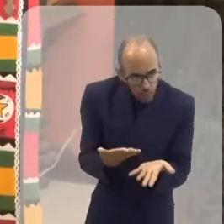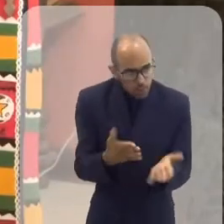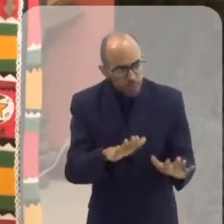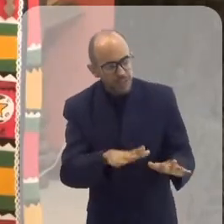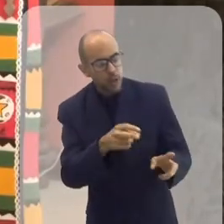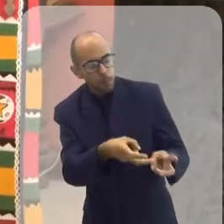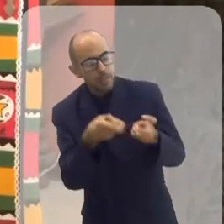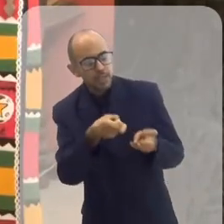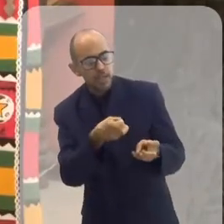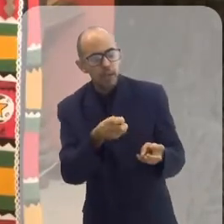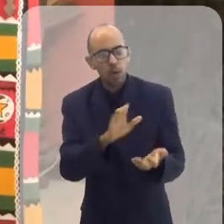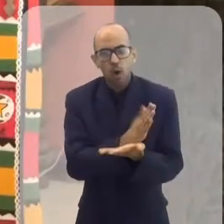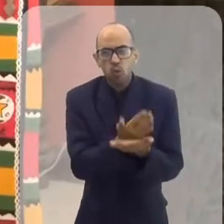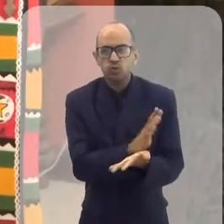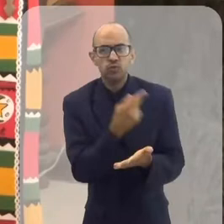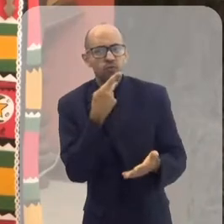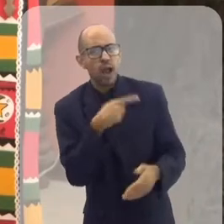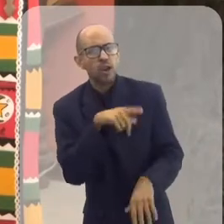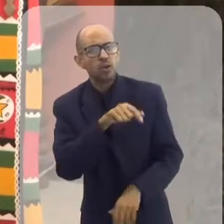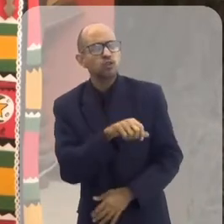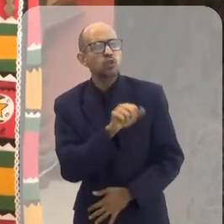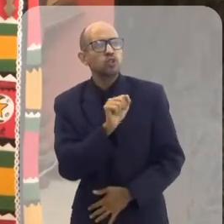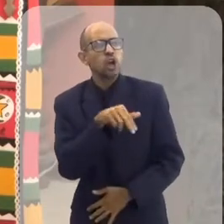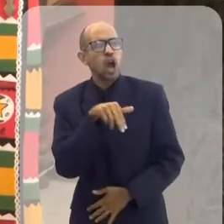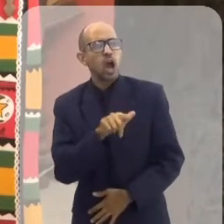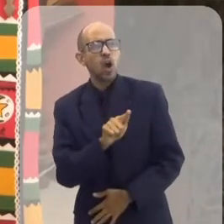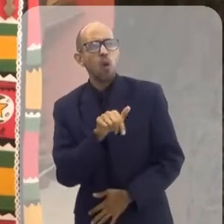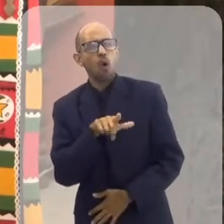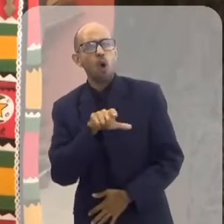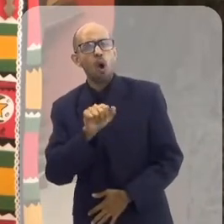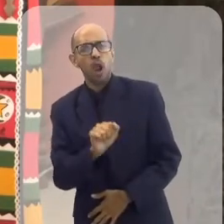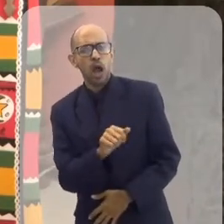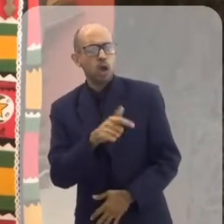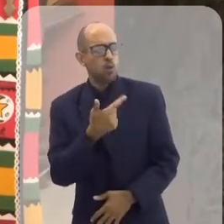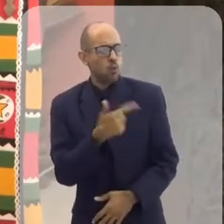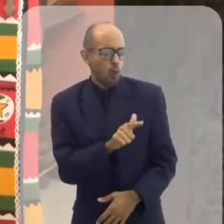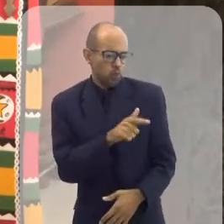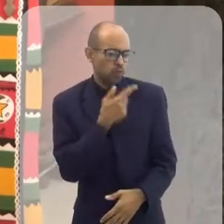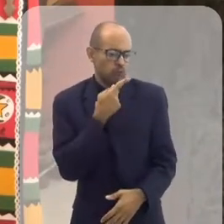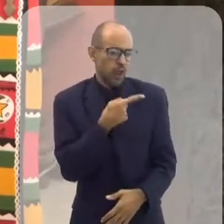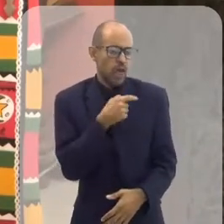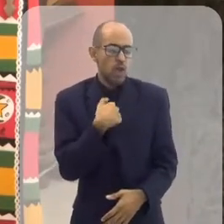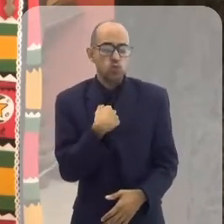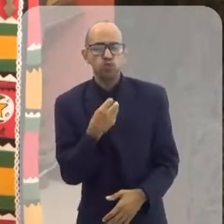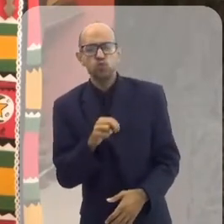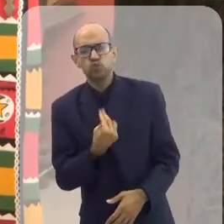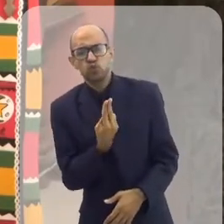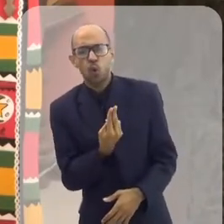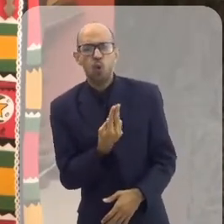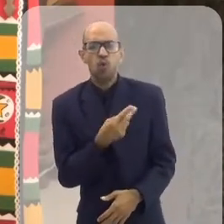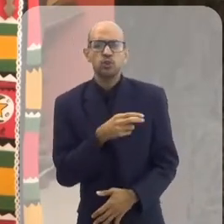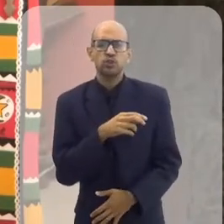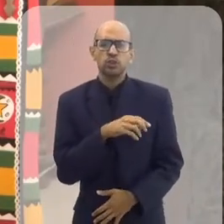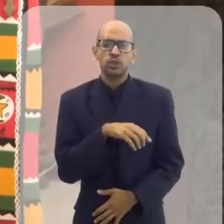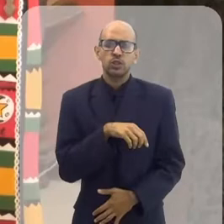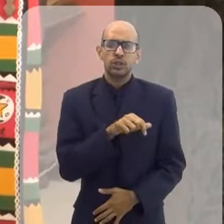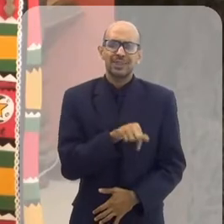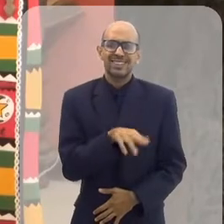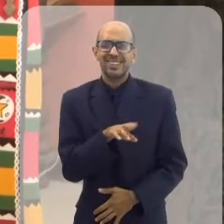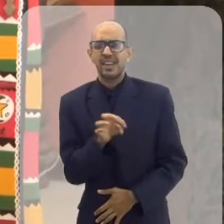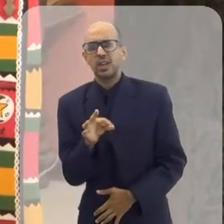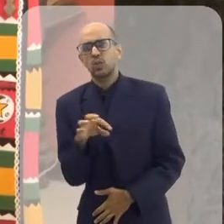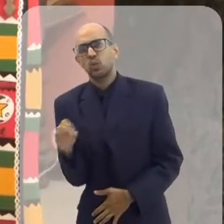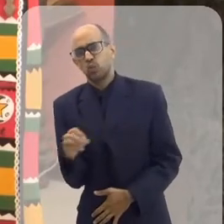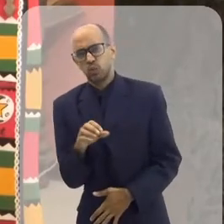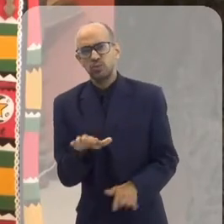muito orgulho de falar né Eu sou de Angola eu sou de quito Então quando você fala matrizes africanas você engloba